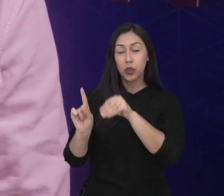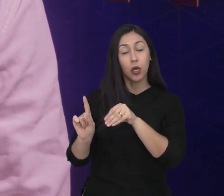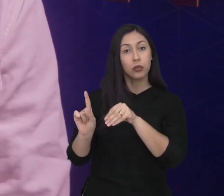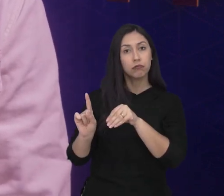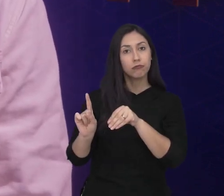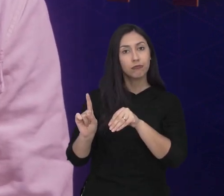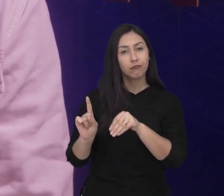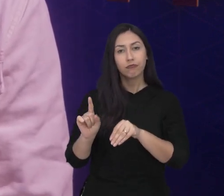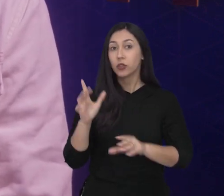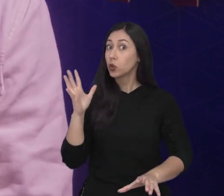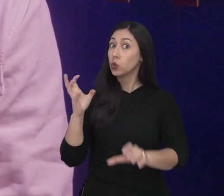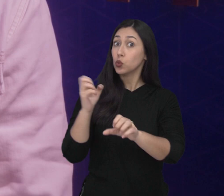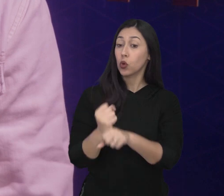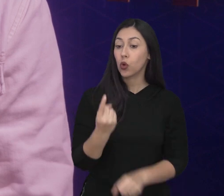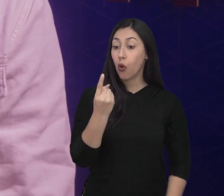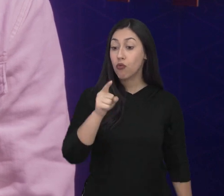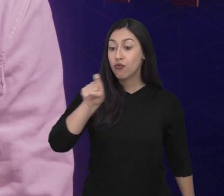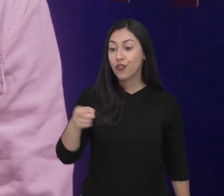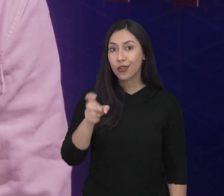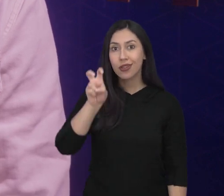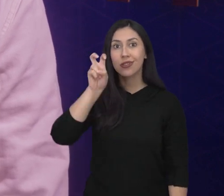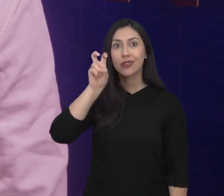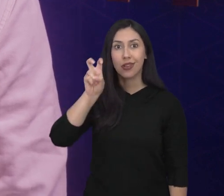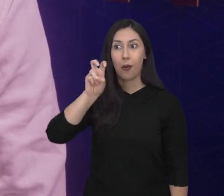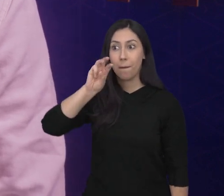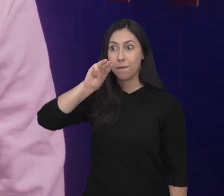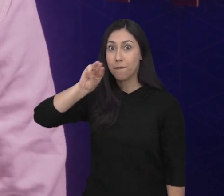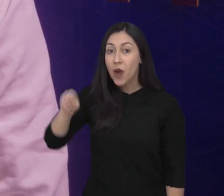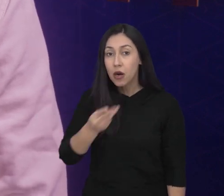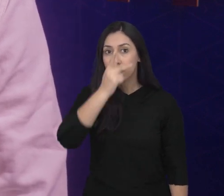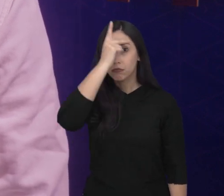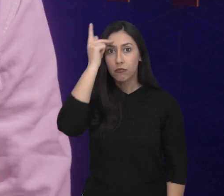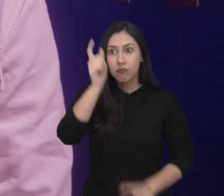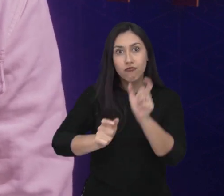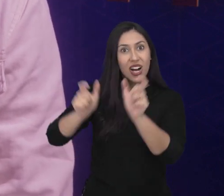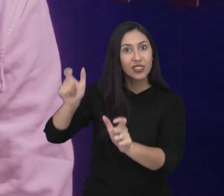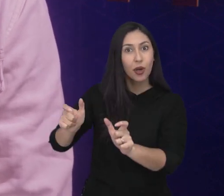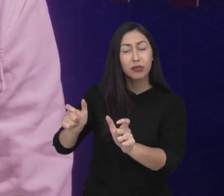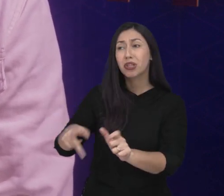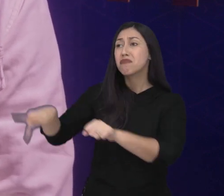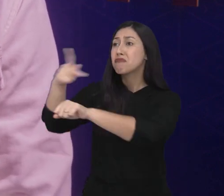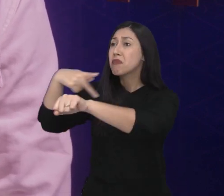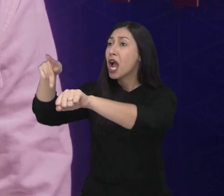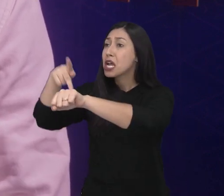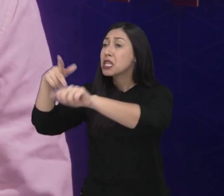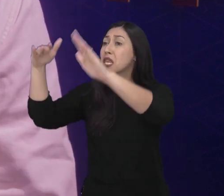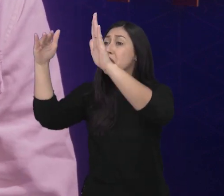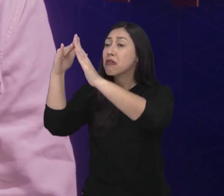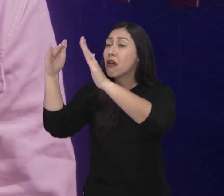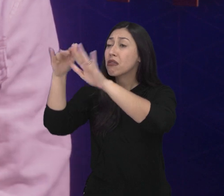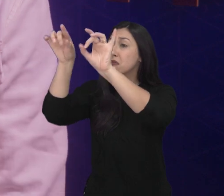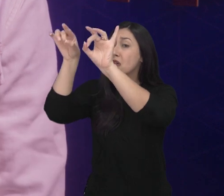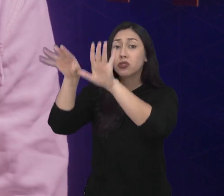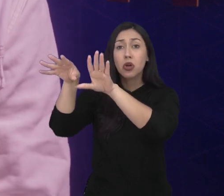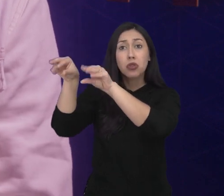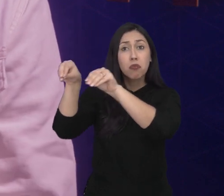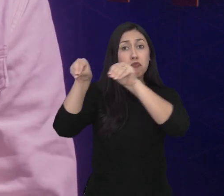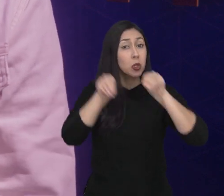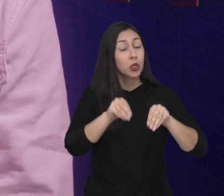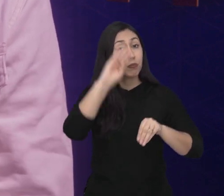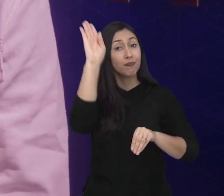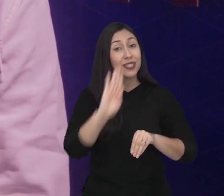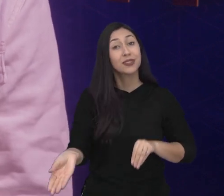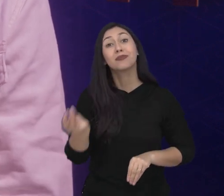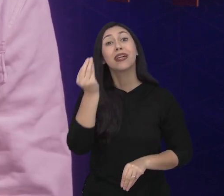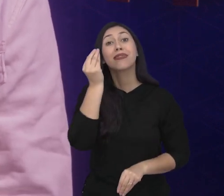No total, cerca de 1.500.000 pessoas deixaram suas casas em seus países de origem